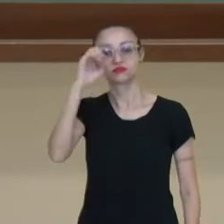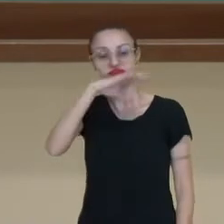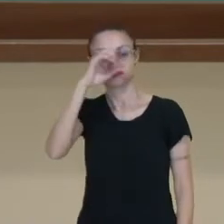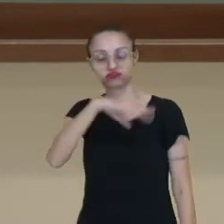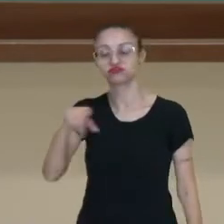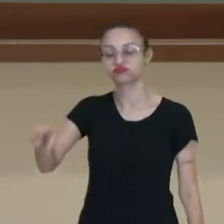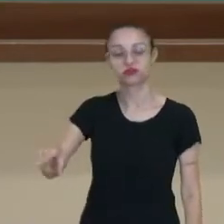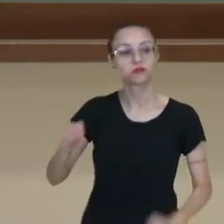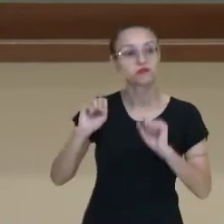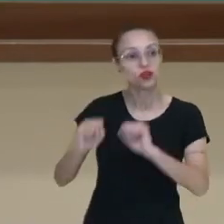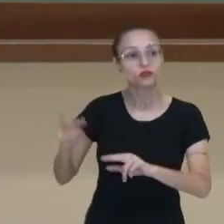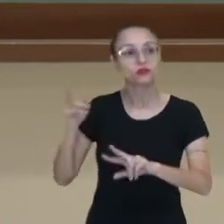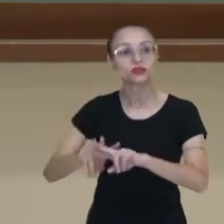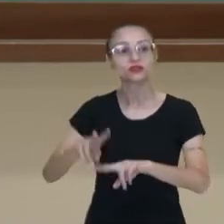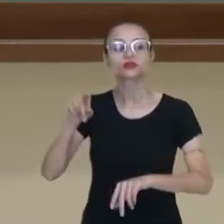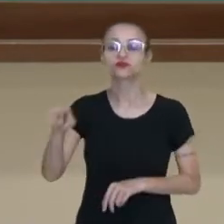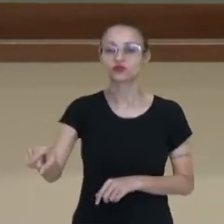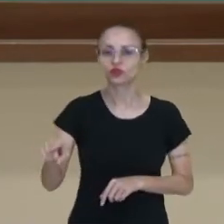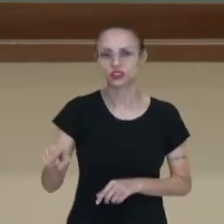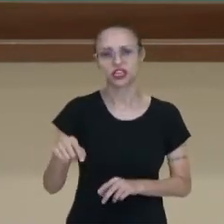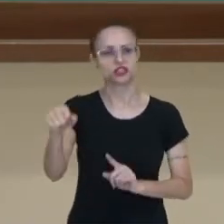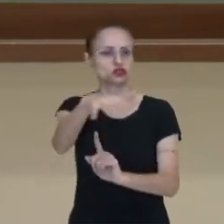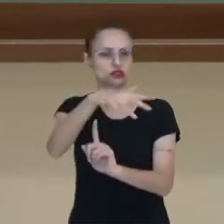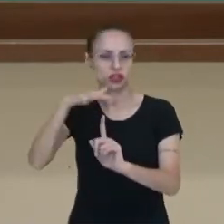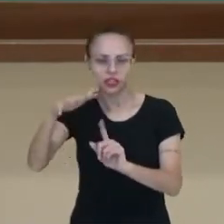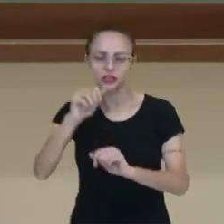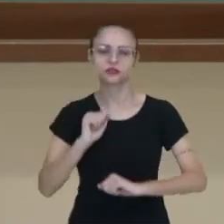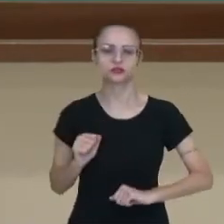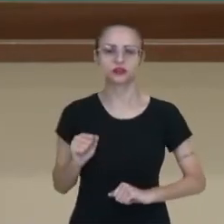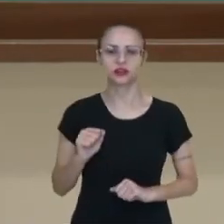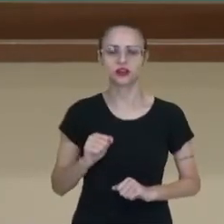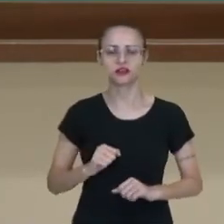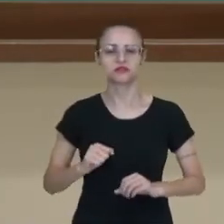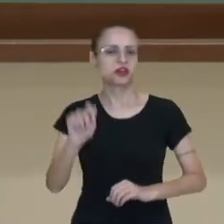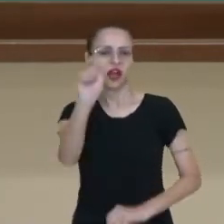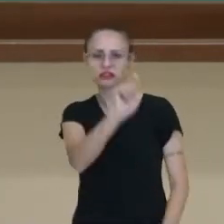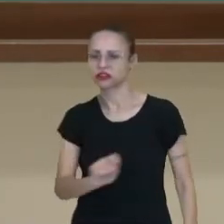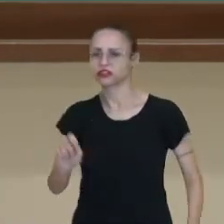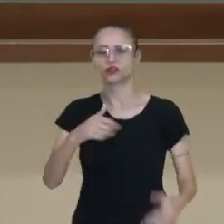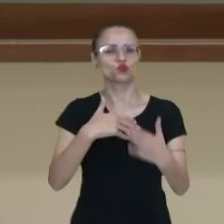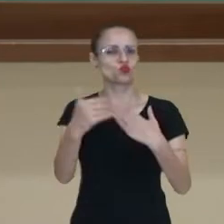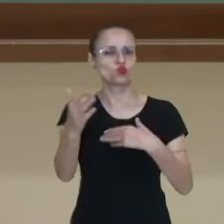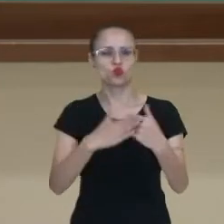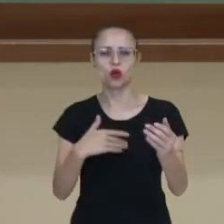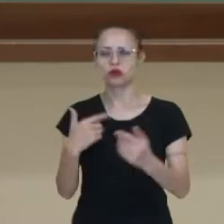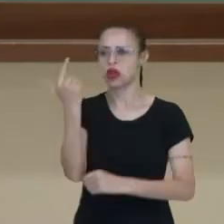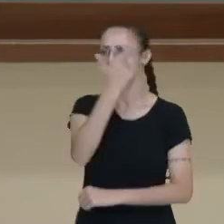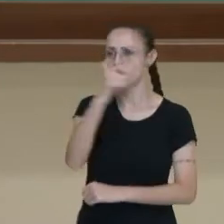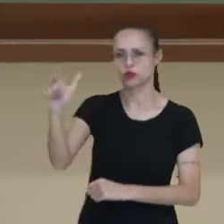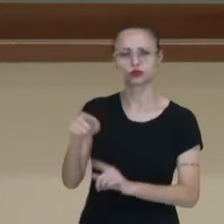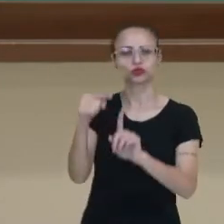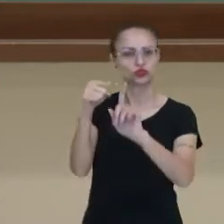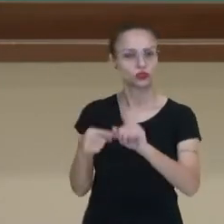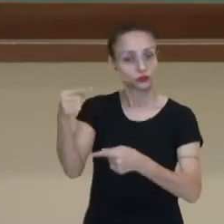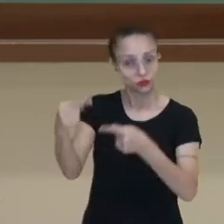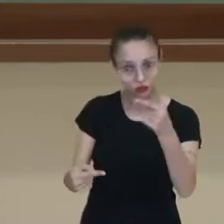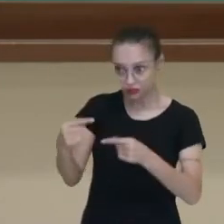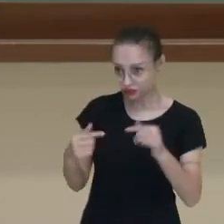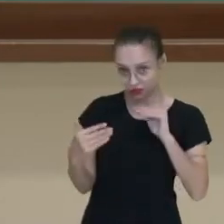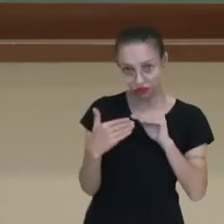Seja se você fosse socialista, fosse anarquista, qualquer outra doutrina política, que se não a do